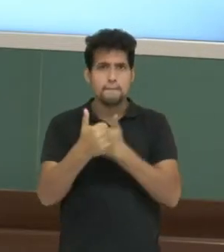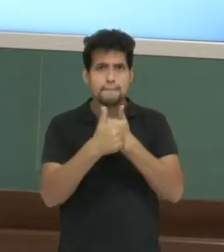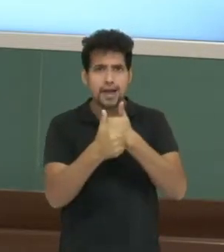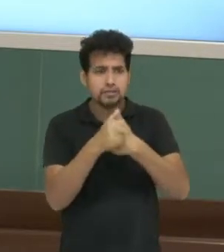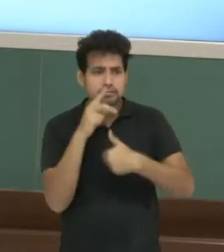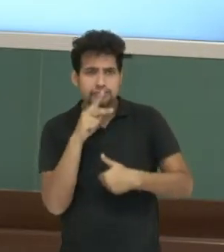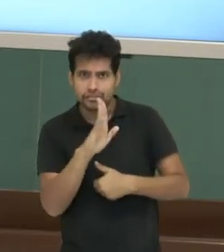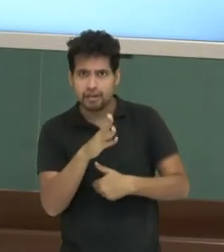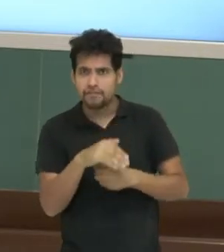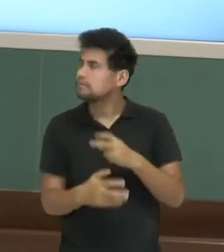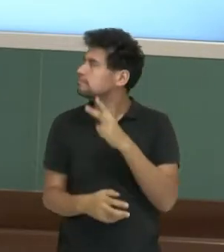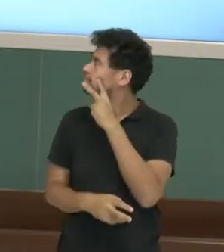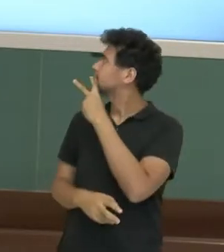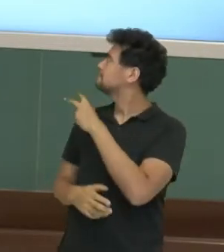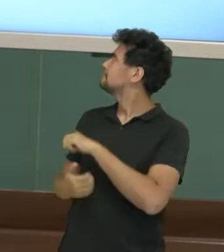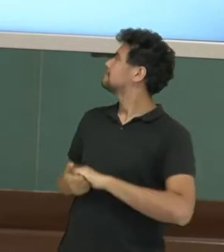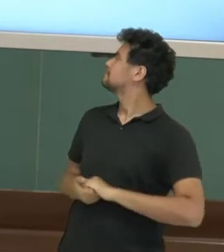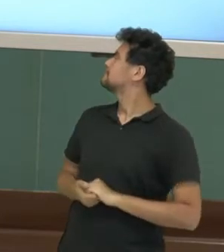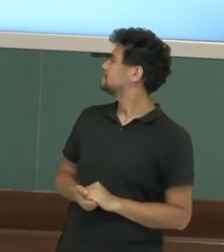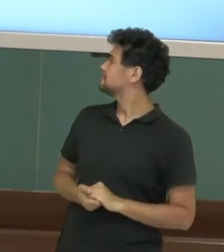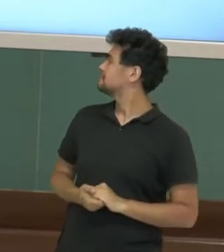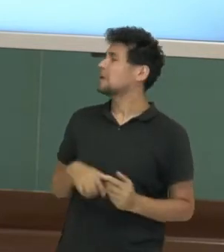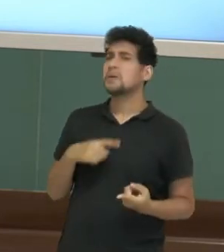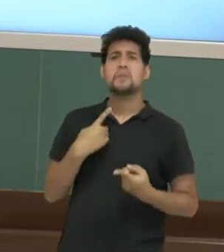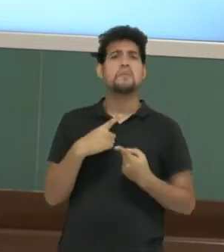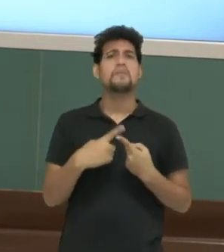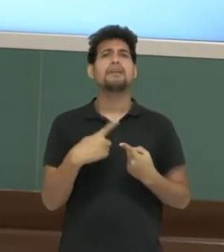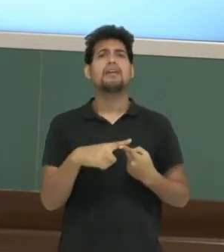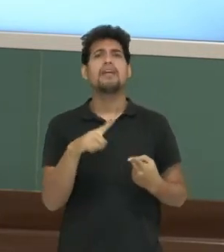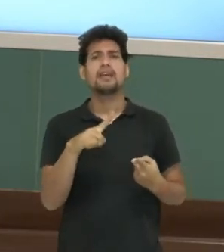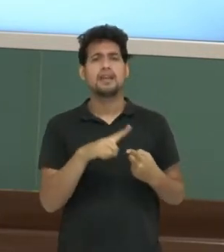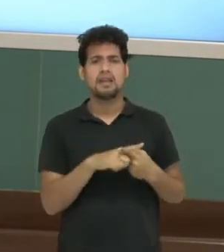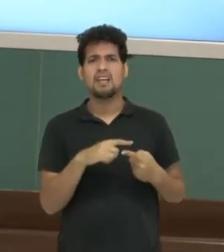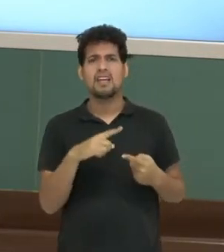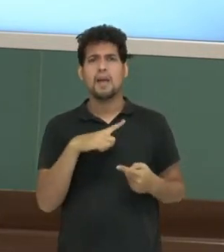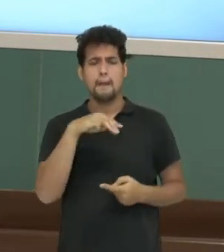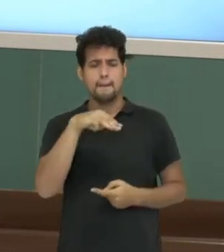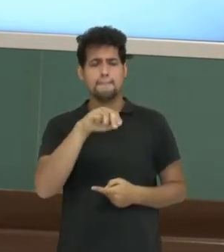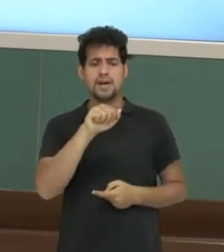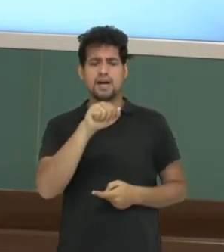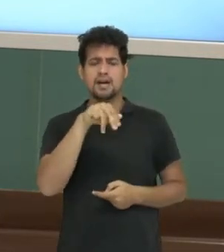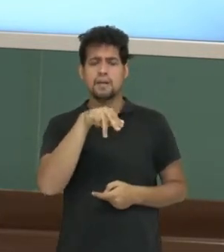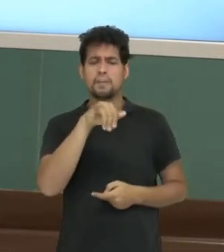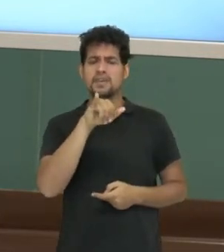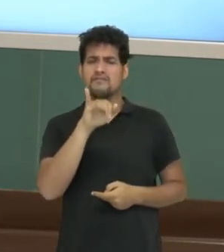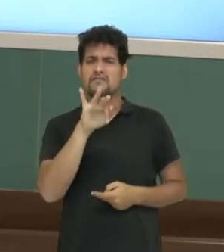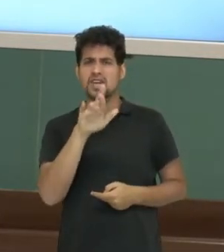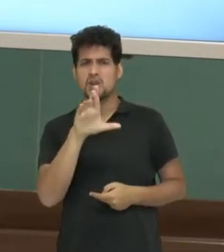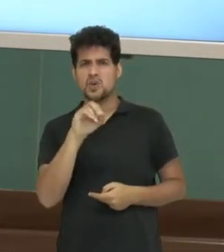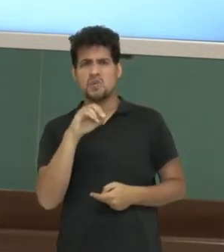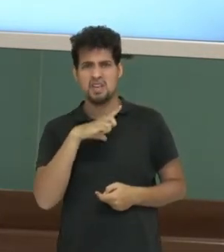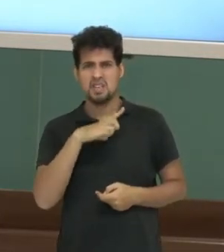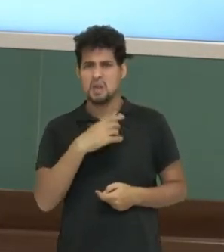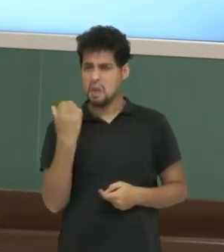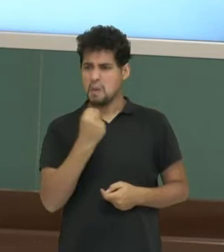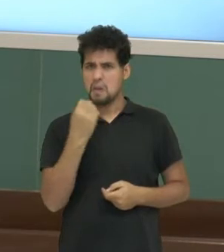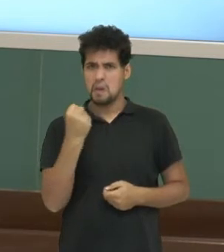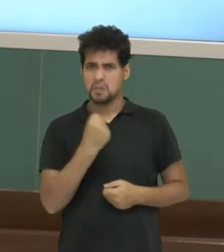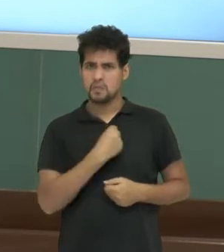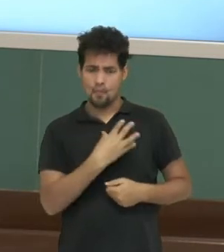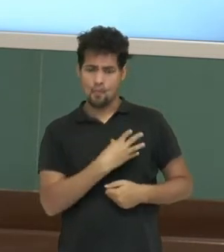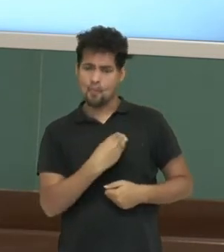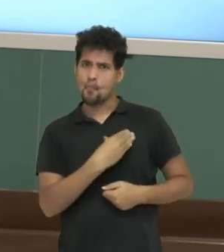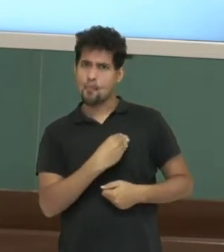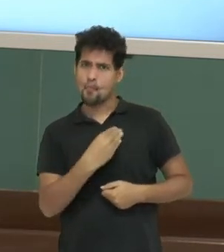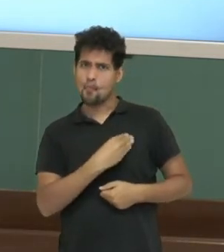viu? Por que ele é considerado um mamífero? Olha ele aqui, ó. Por que o morcego é considerado um